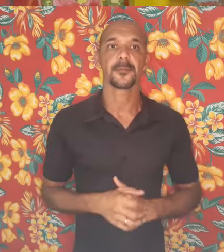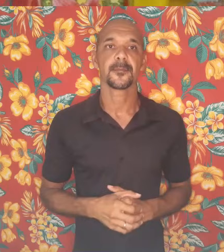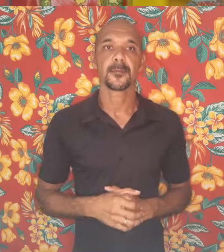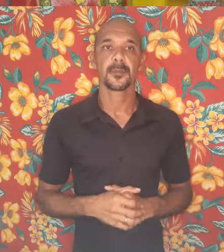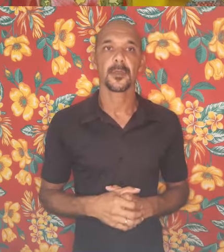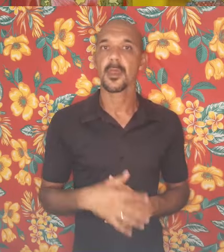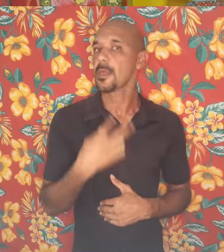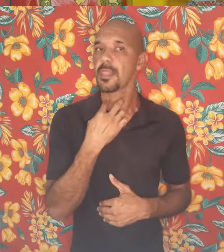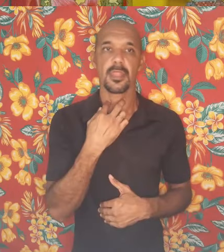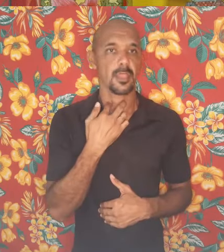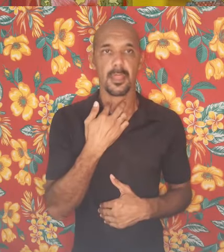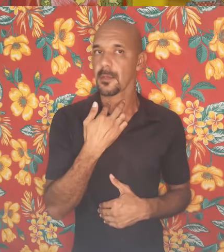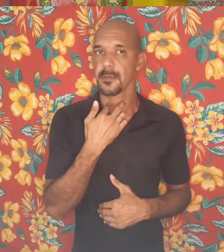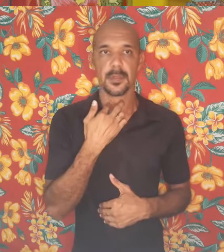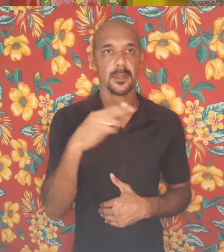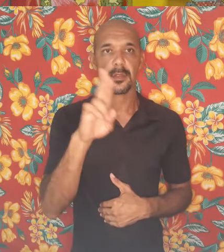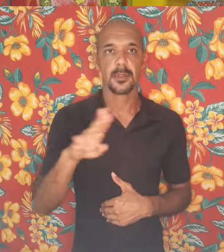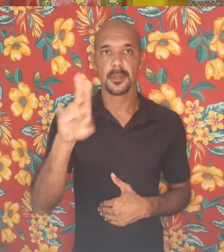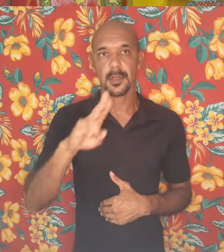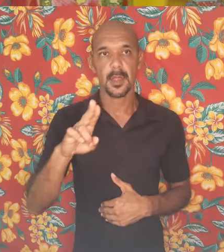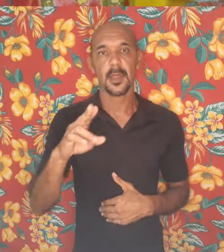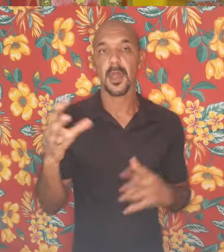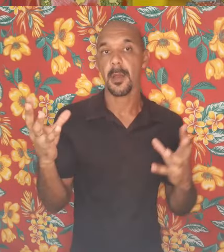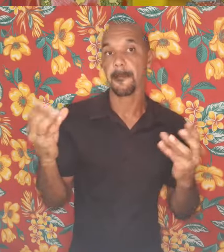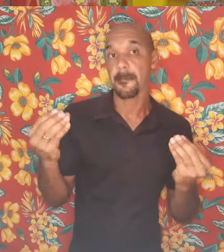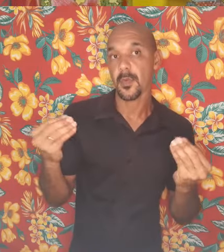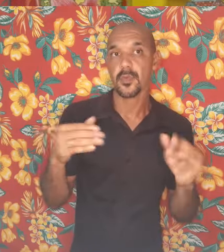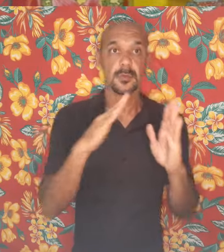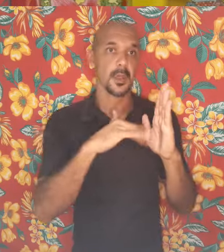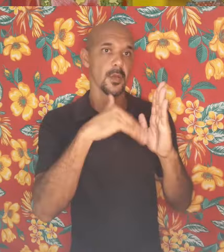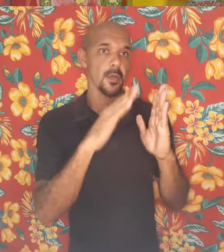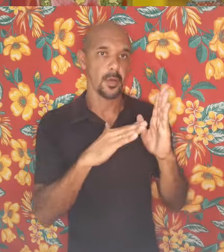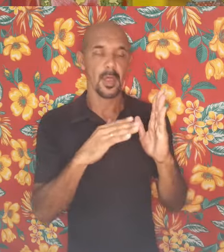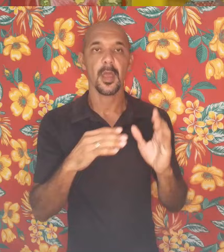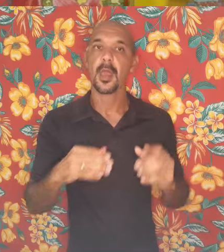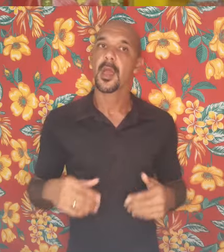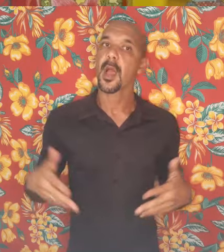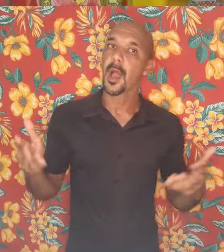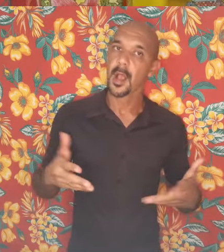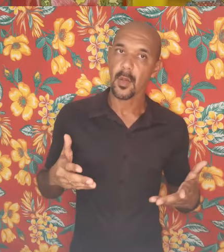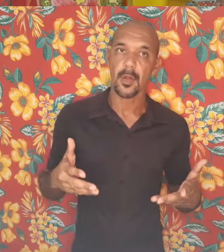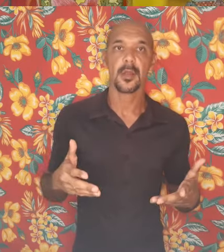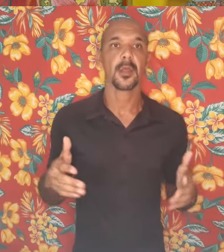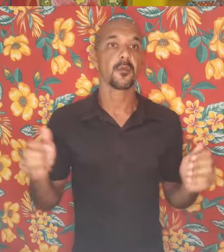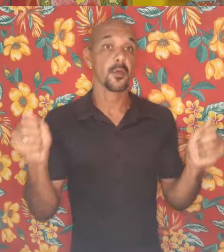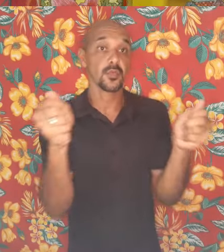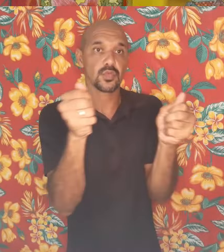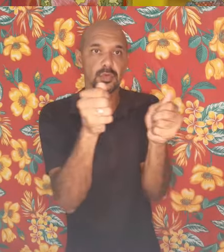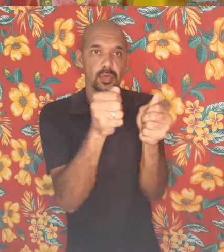Não precisa de muita cola, tá, minha gente? Vamos juntar as peças? Então, ó, juntei a